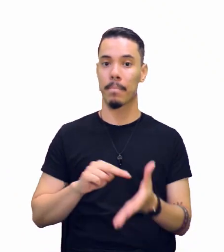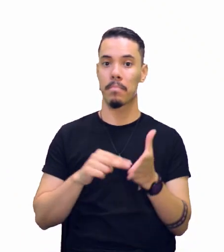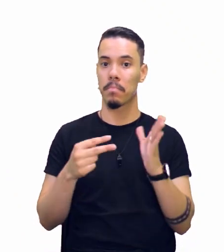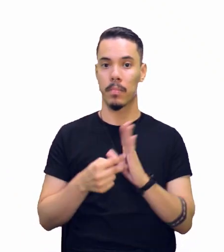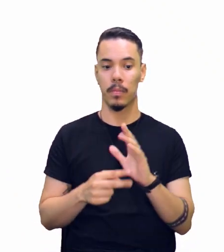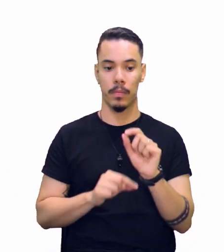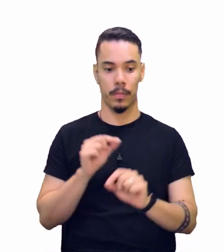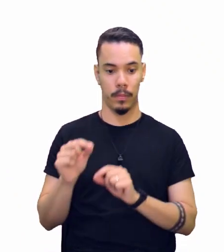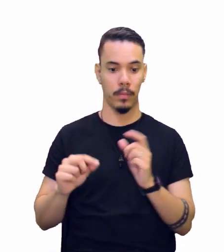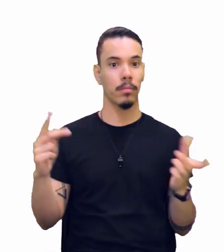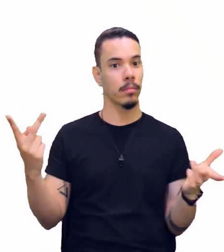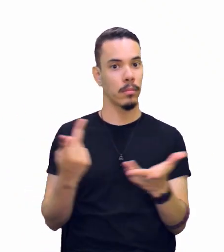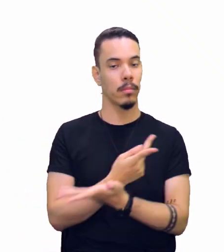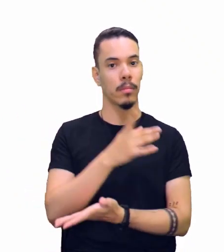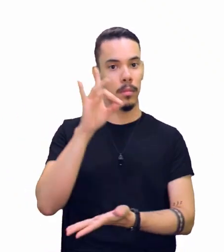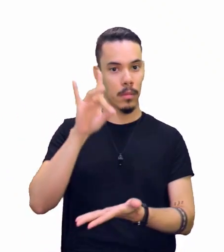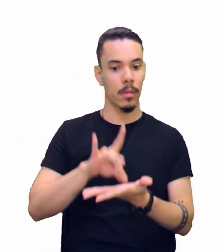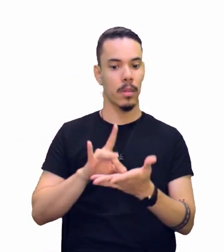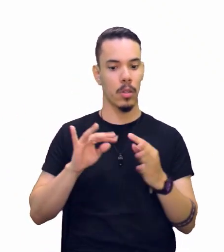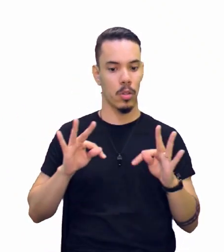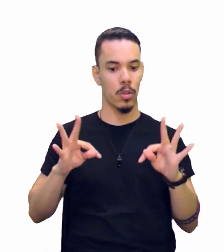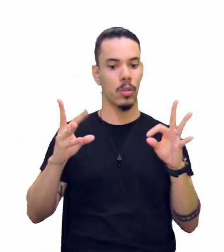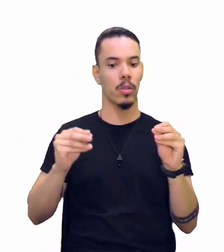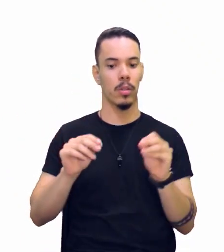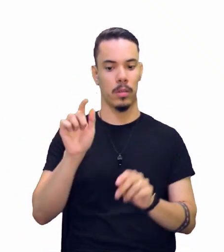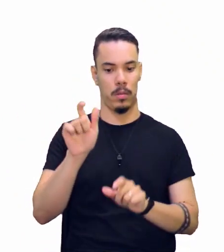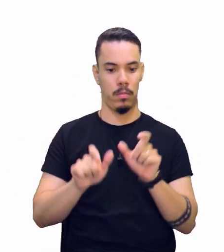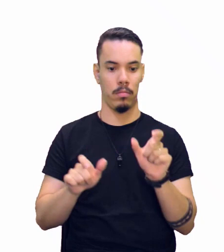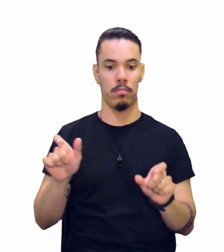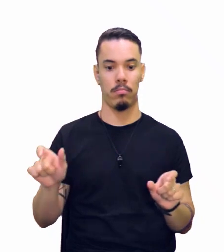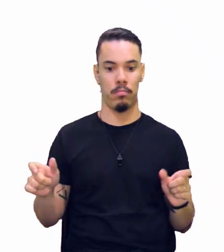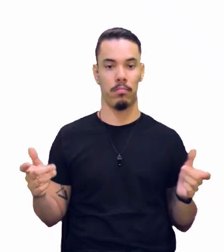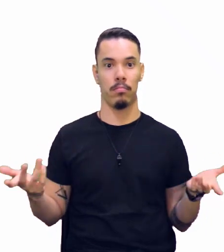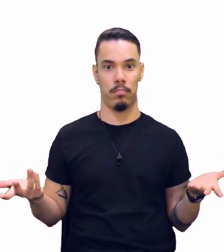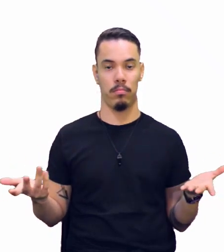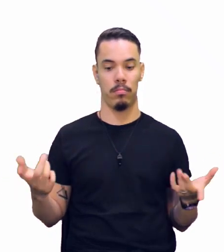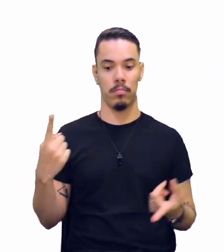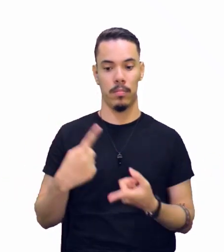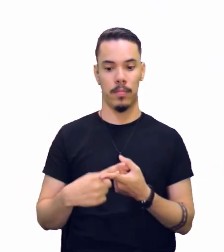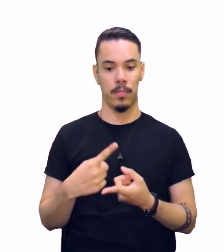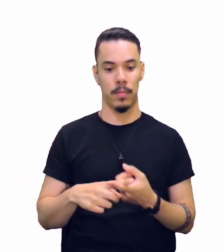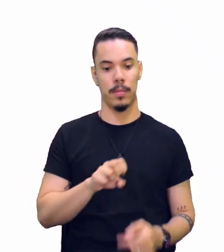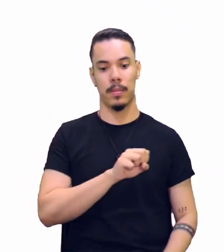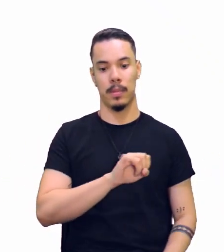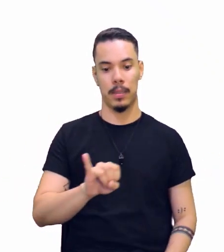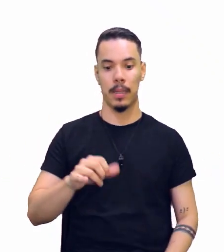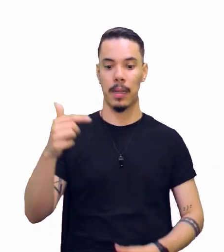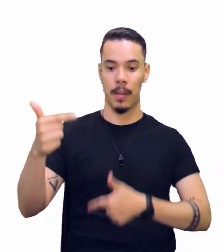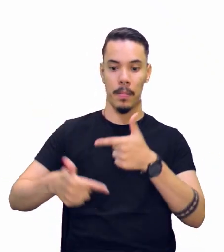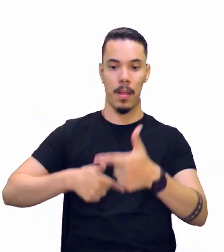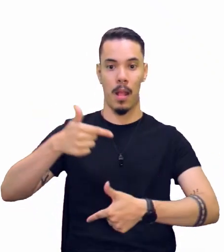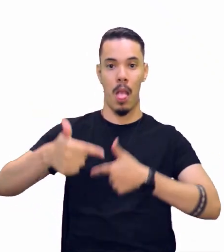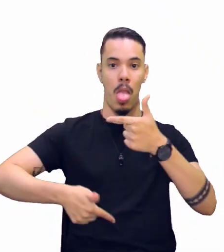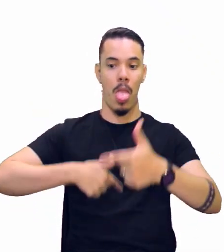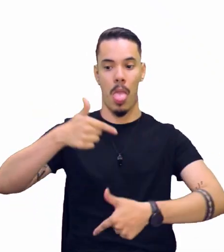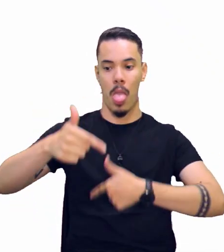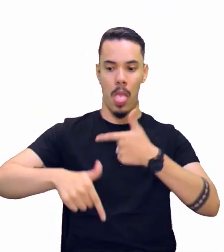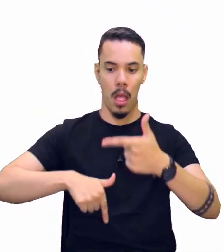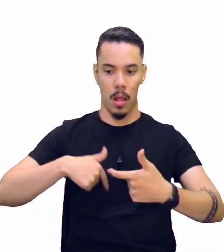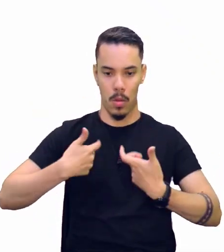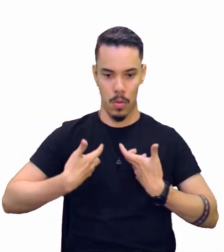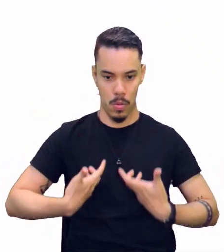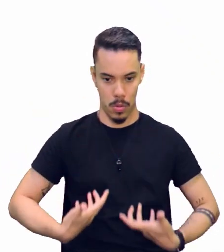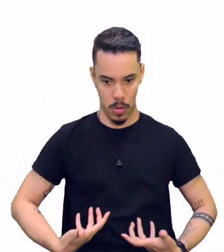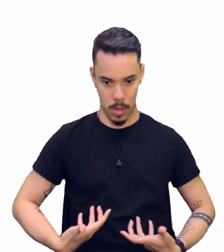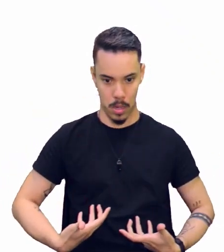um fato verdadeiro para todas as pessoas. Afinal, se alguém trabalha muito, ela fica mesmo cansada. E